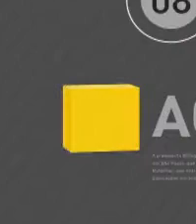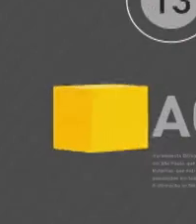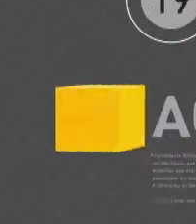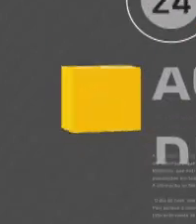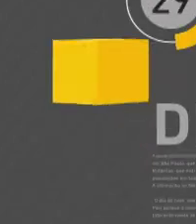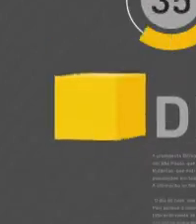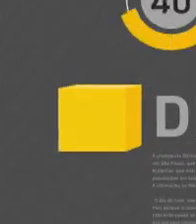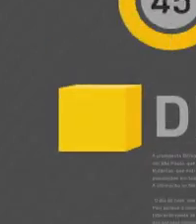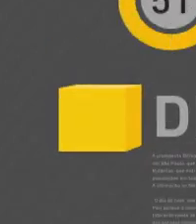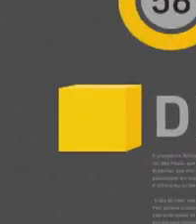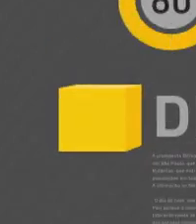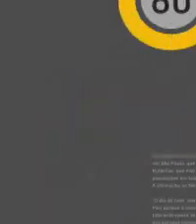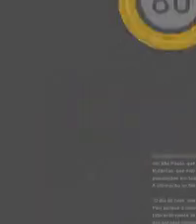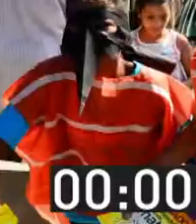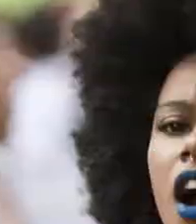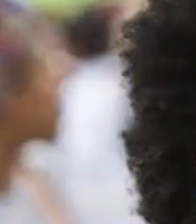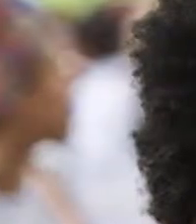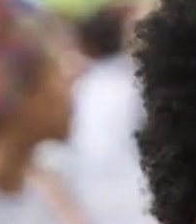o